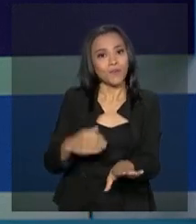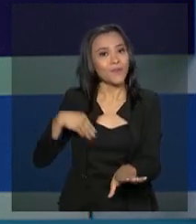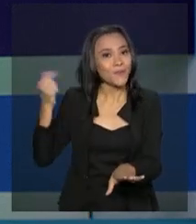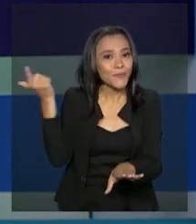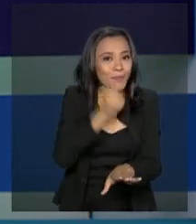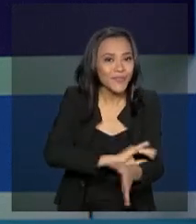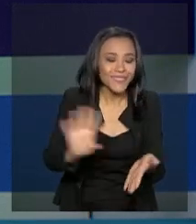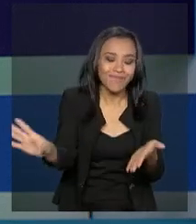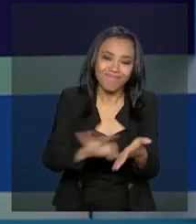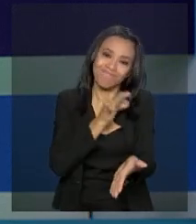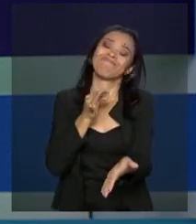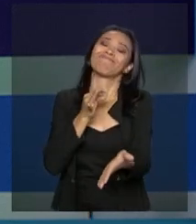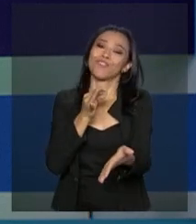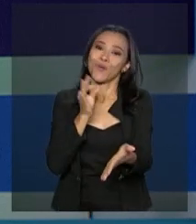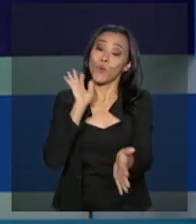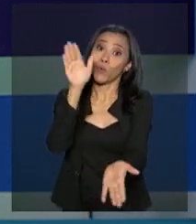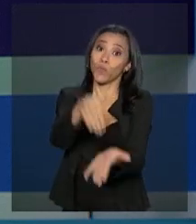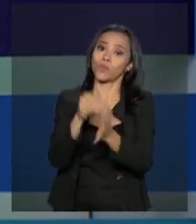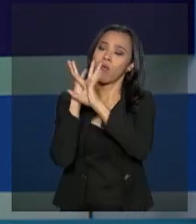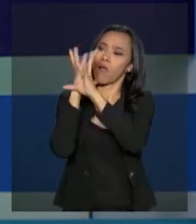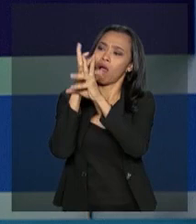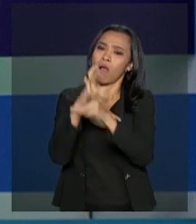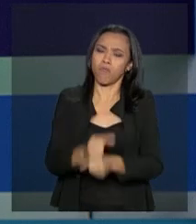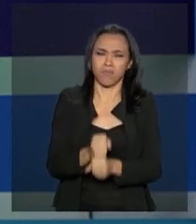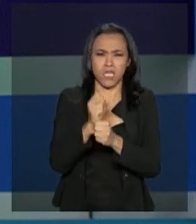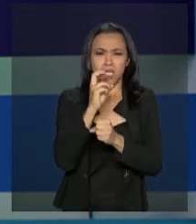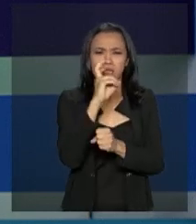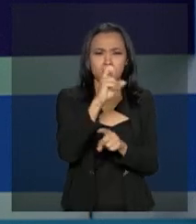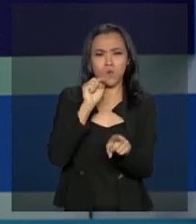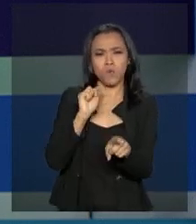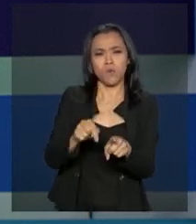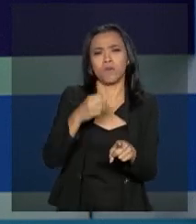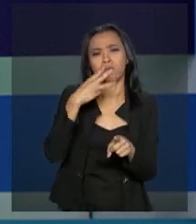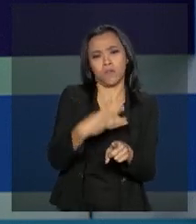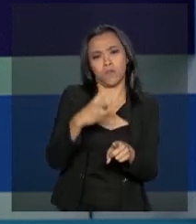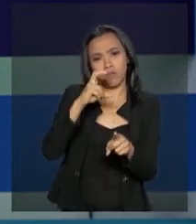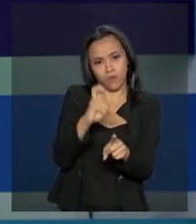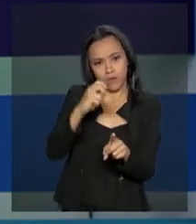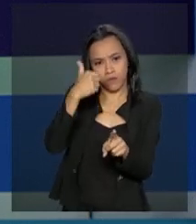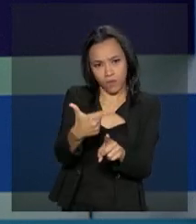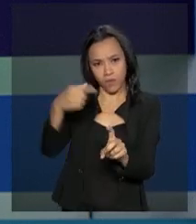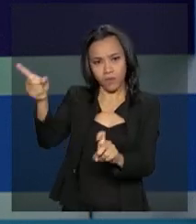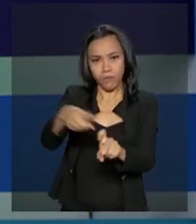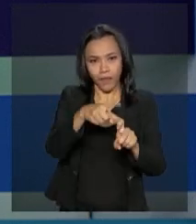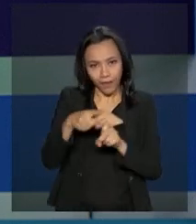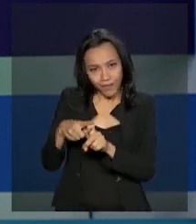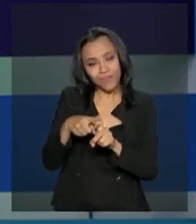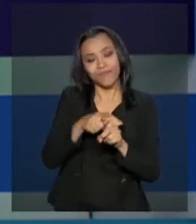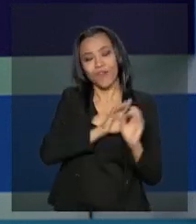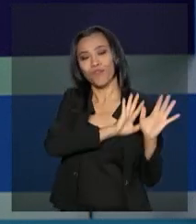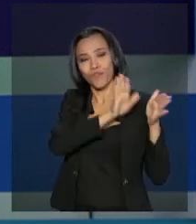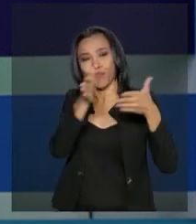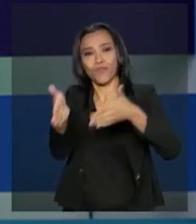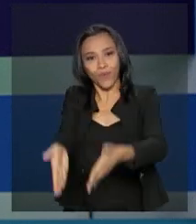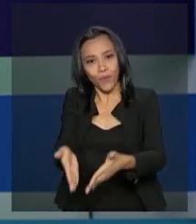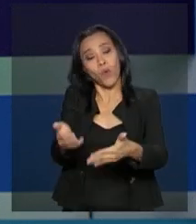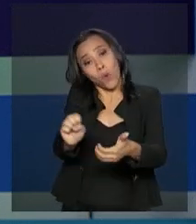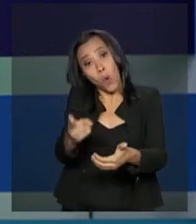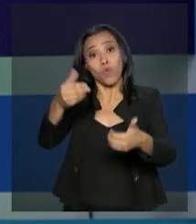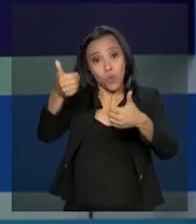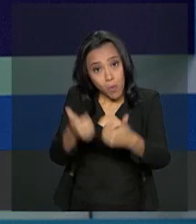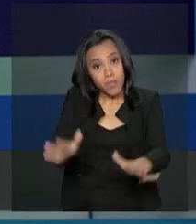inscrição o último balanço mostra que 5.352 médicos compareceram ou iniciaram as atividades